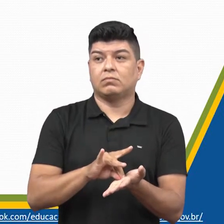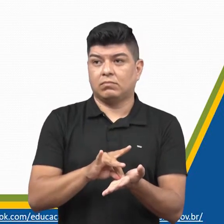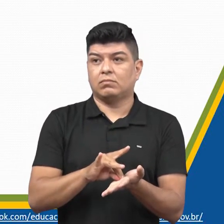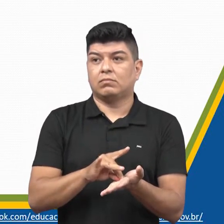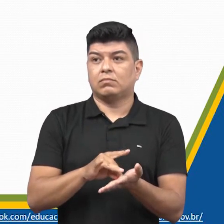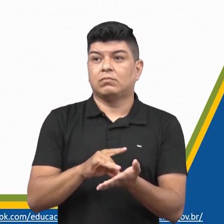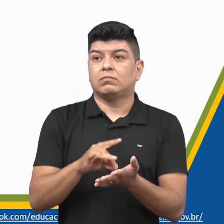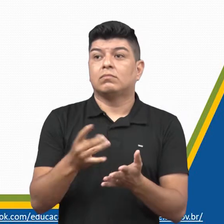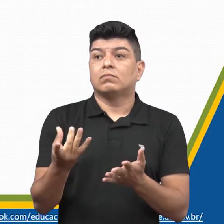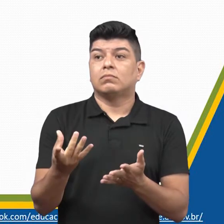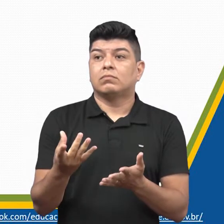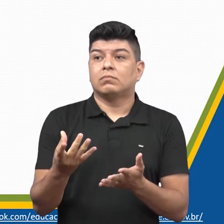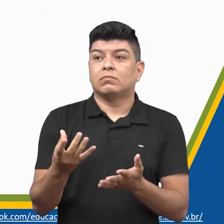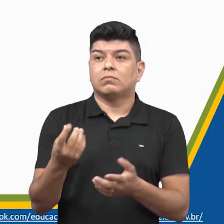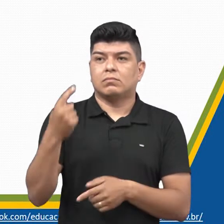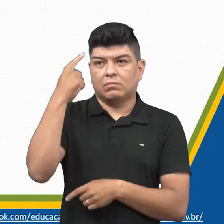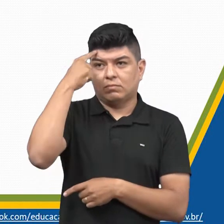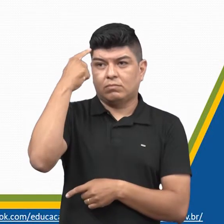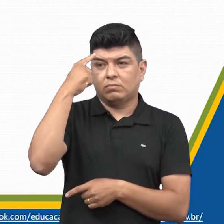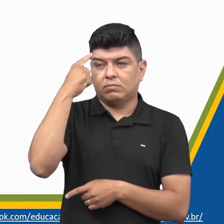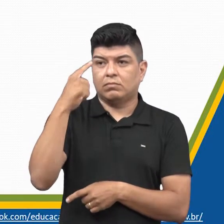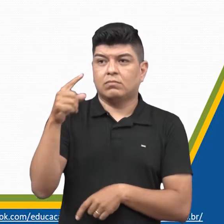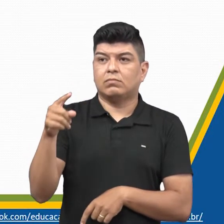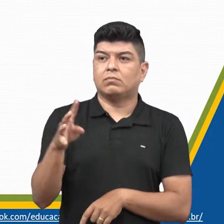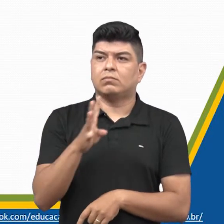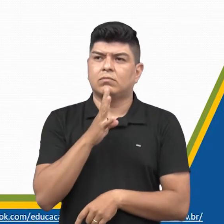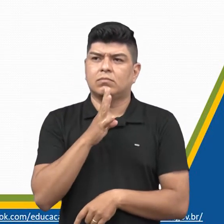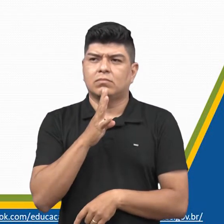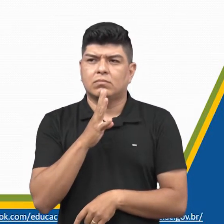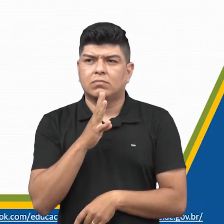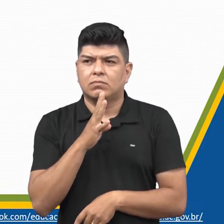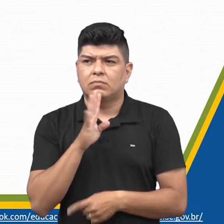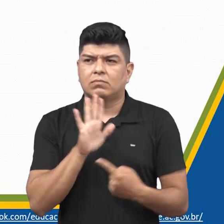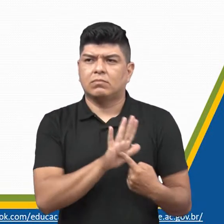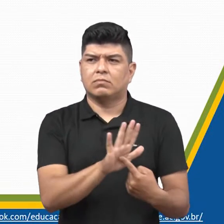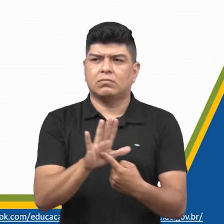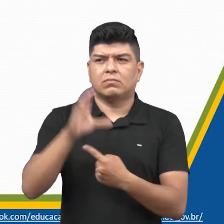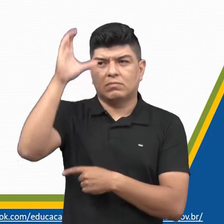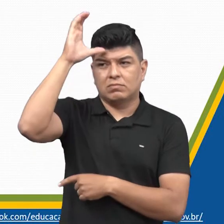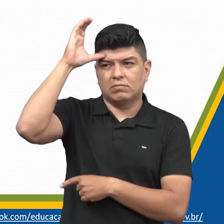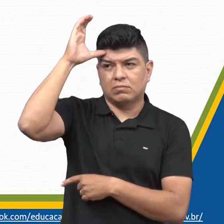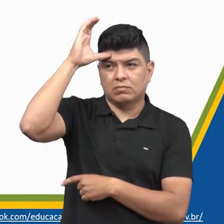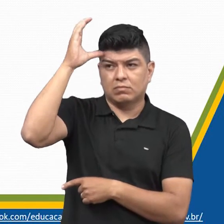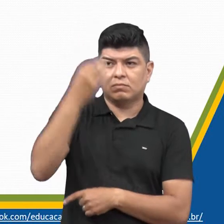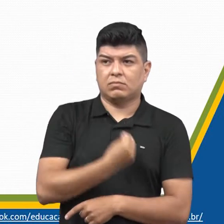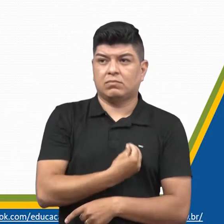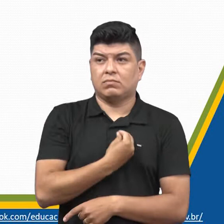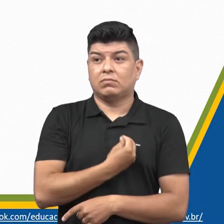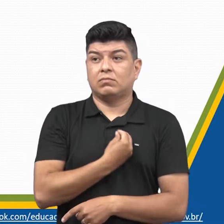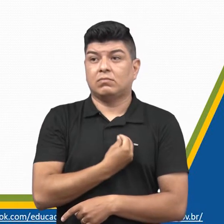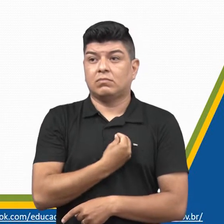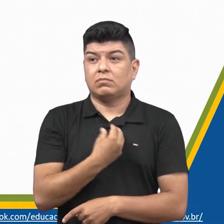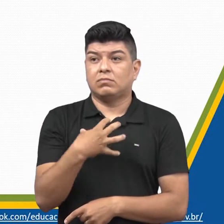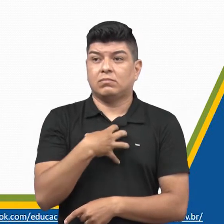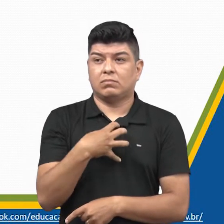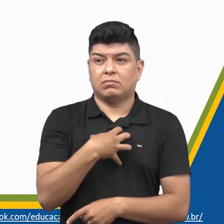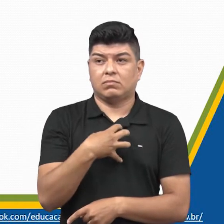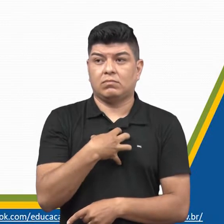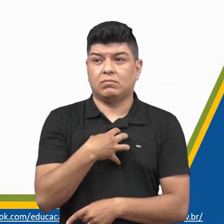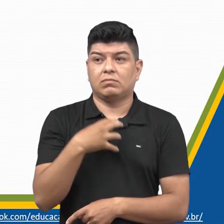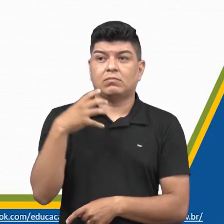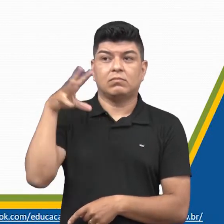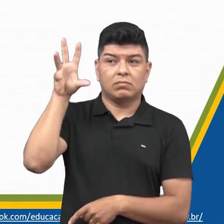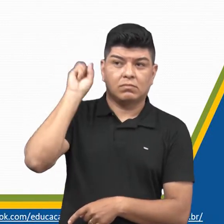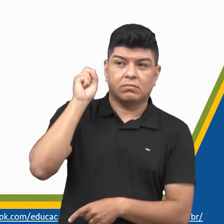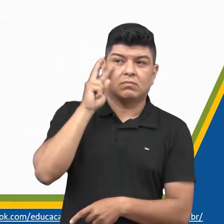dados fornecidos pelos sentidos, que se apresenta à consciência com maior vivacidade, tais como as sensações,